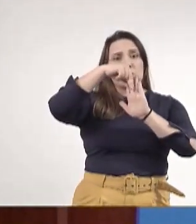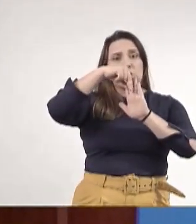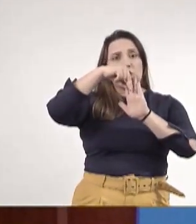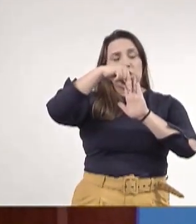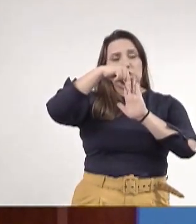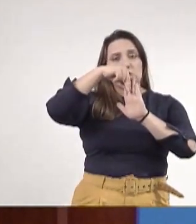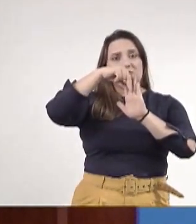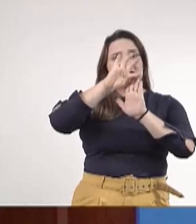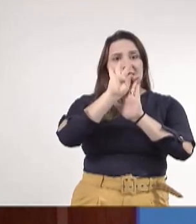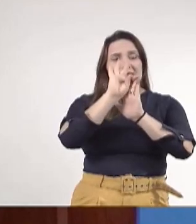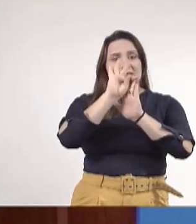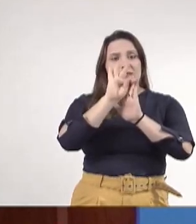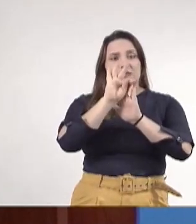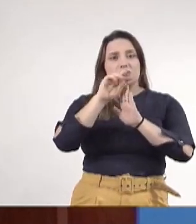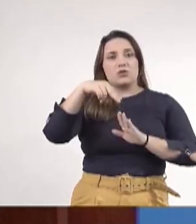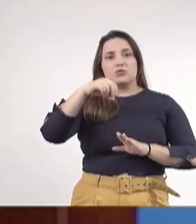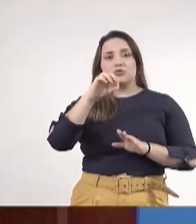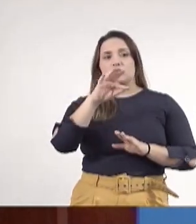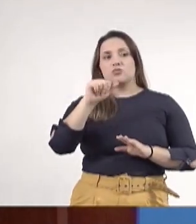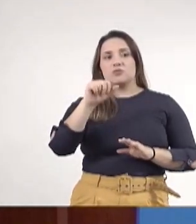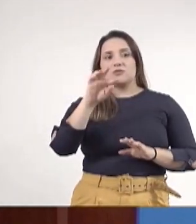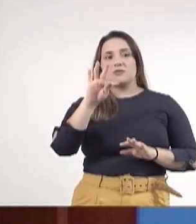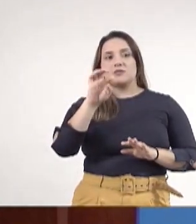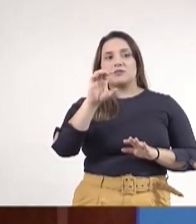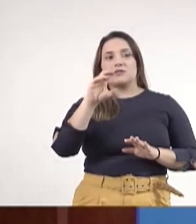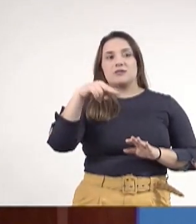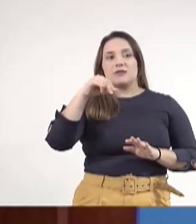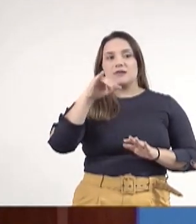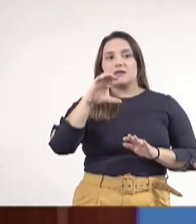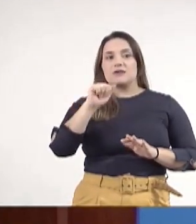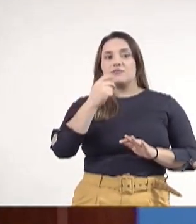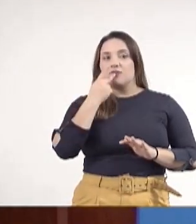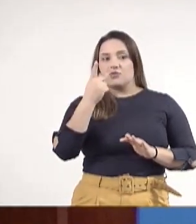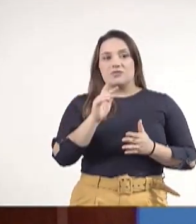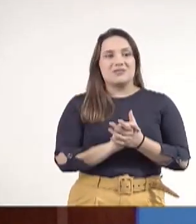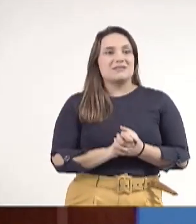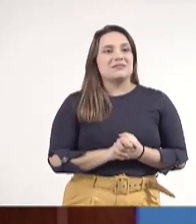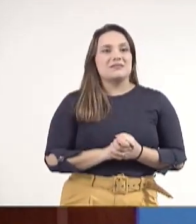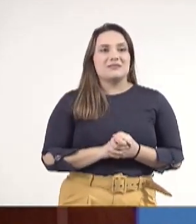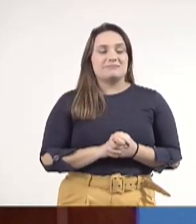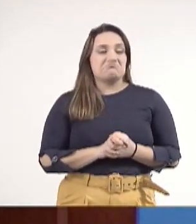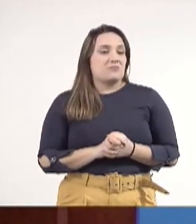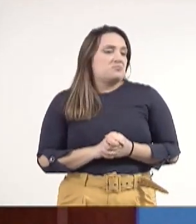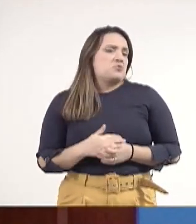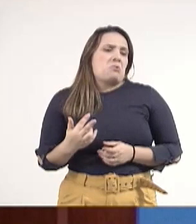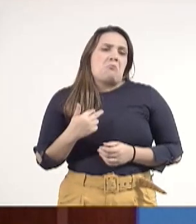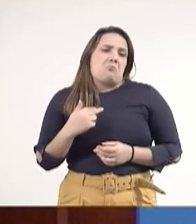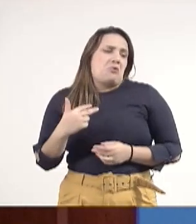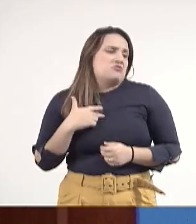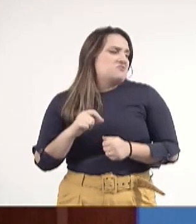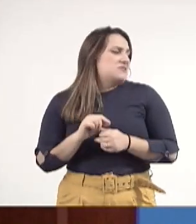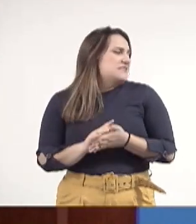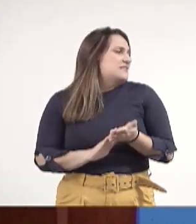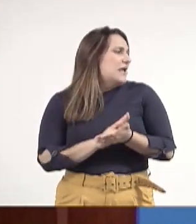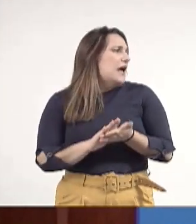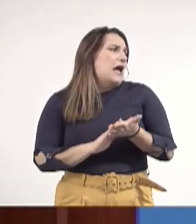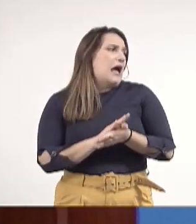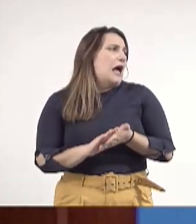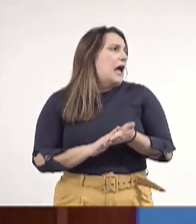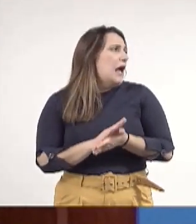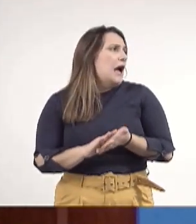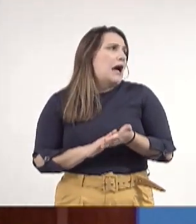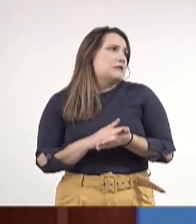DENIT, dizendo que nada pode ser feito no Rio Paraguai se